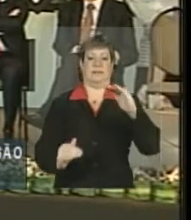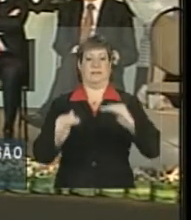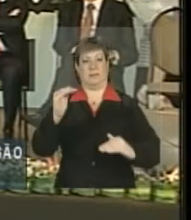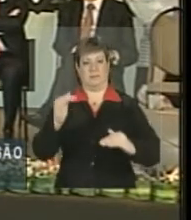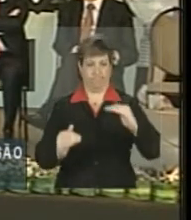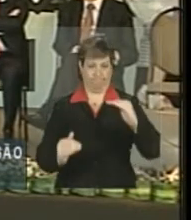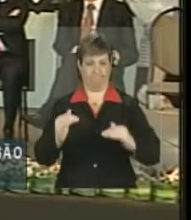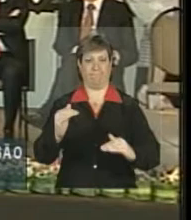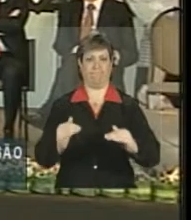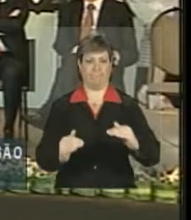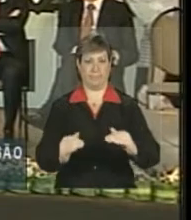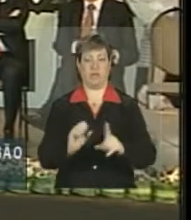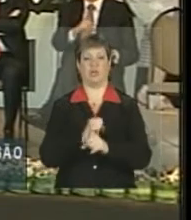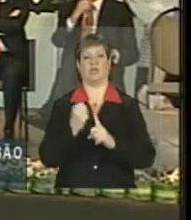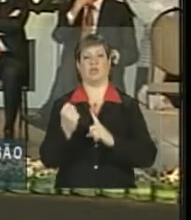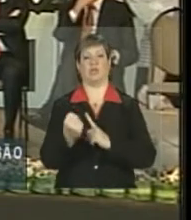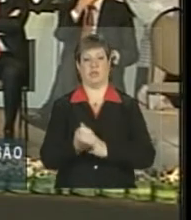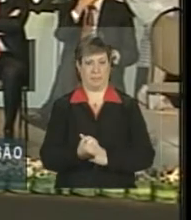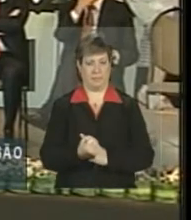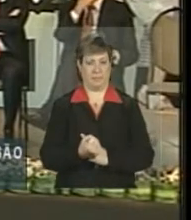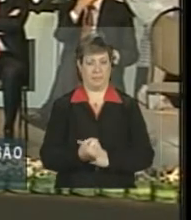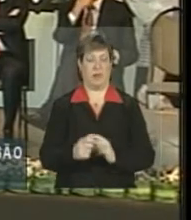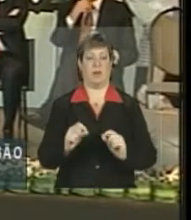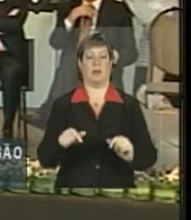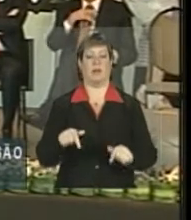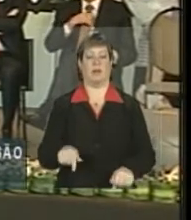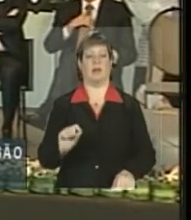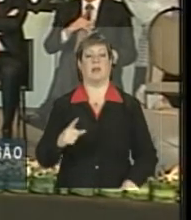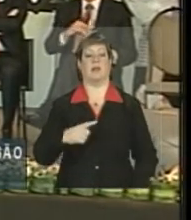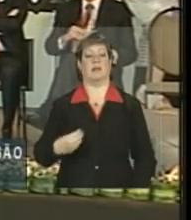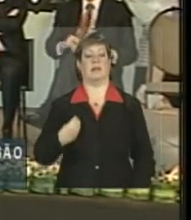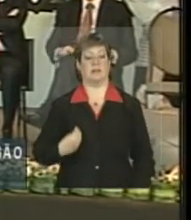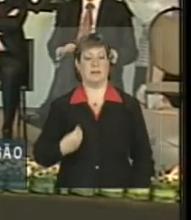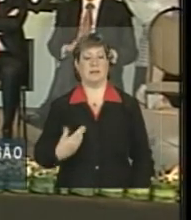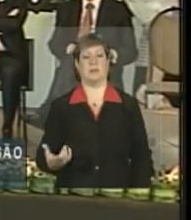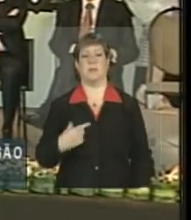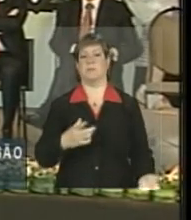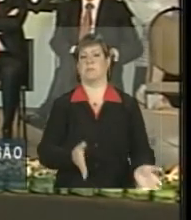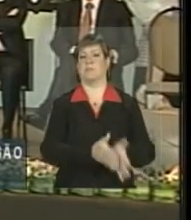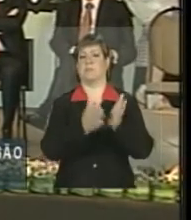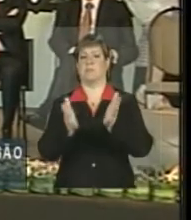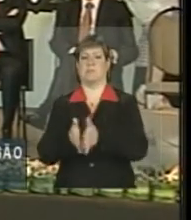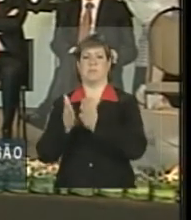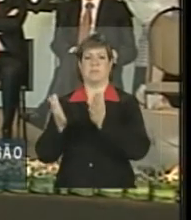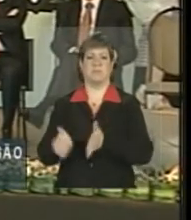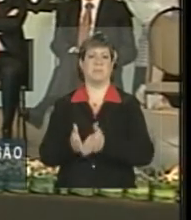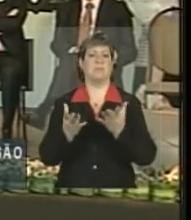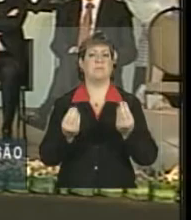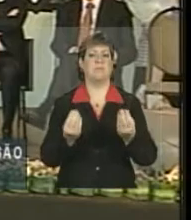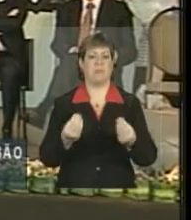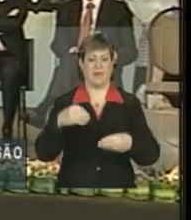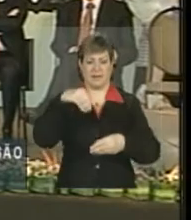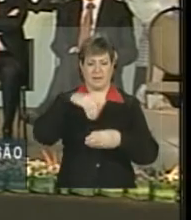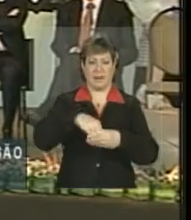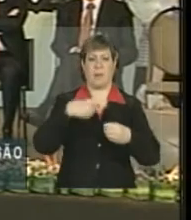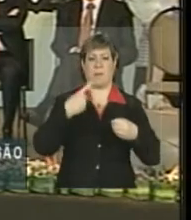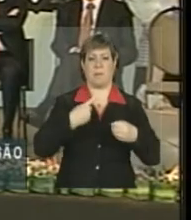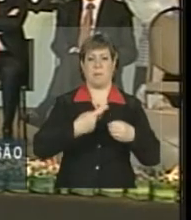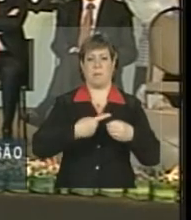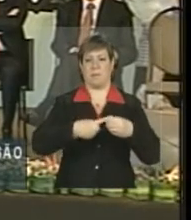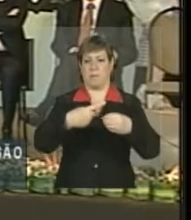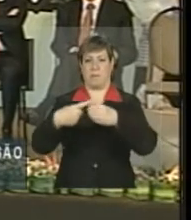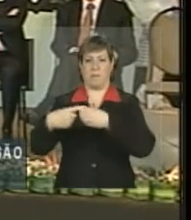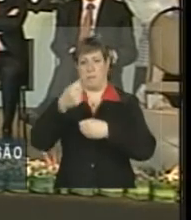desigualdade social, a existência de pobreza nos municípios e